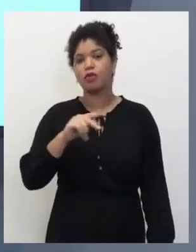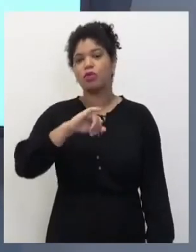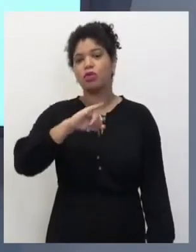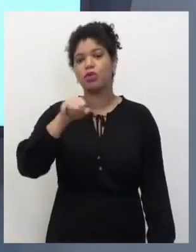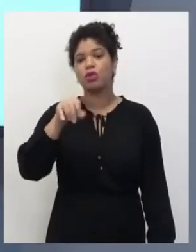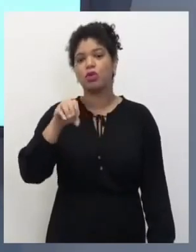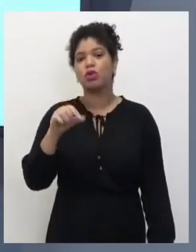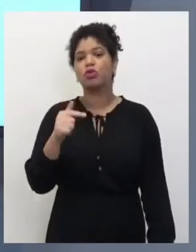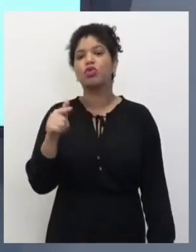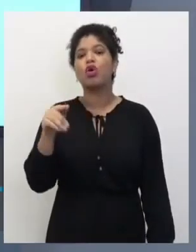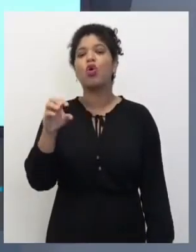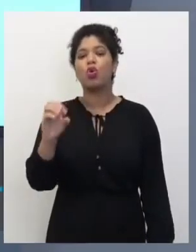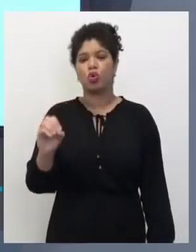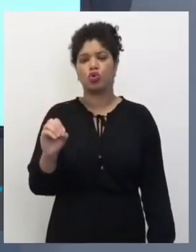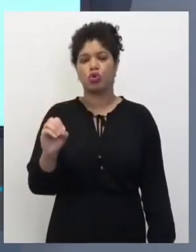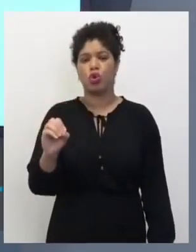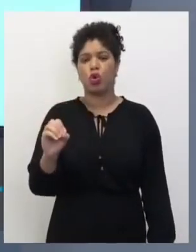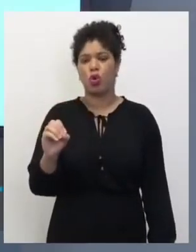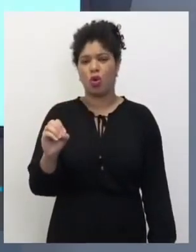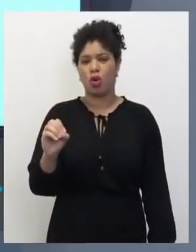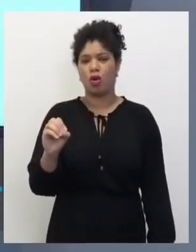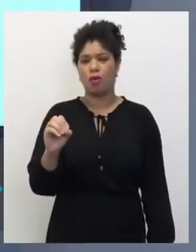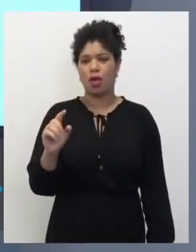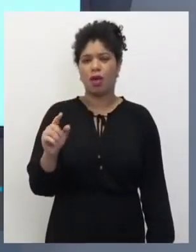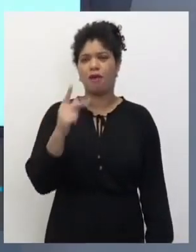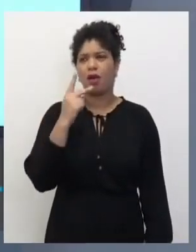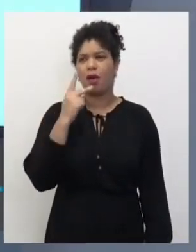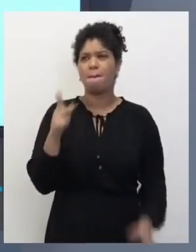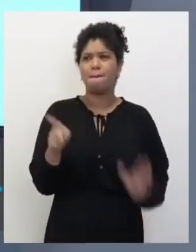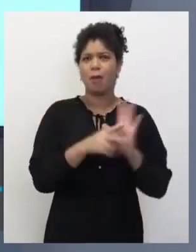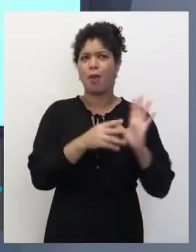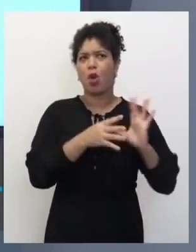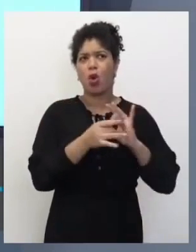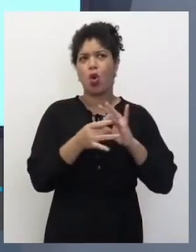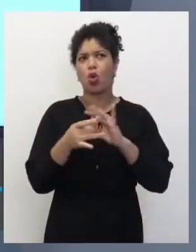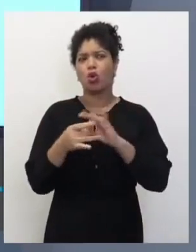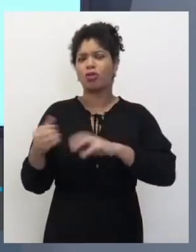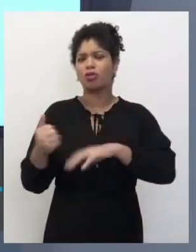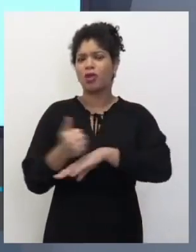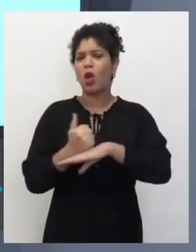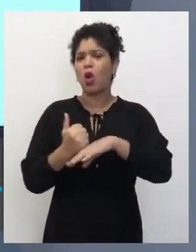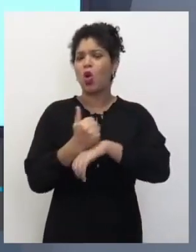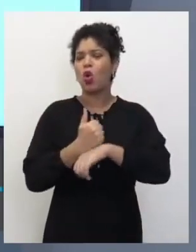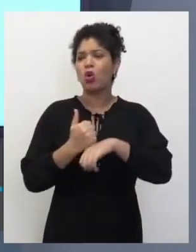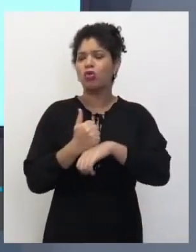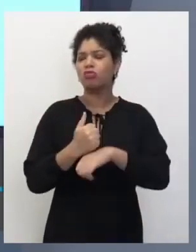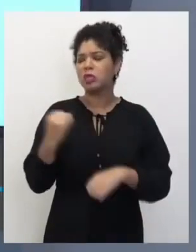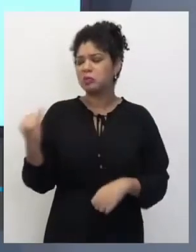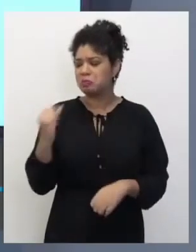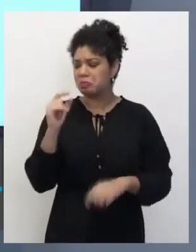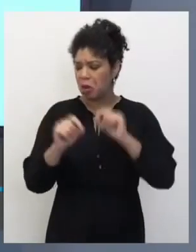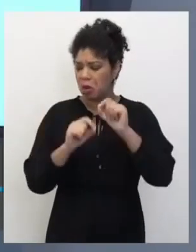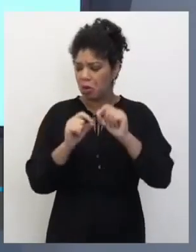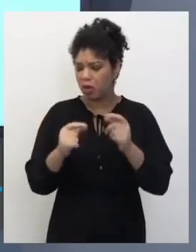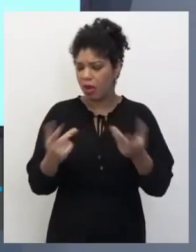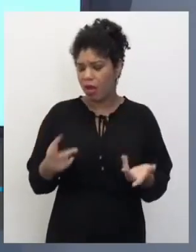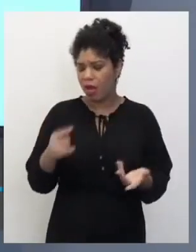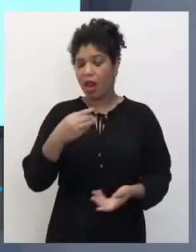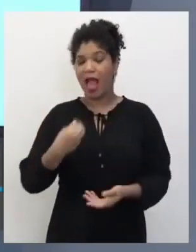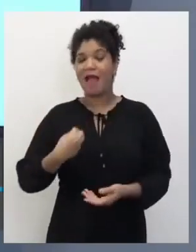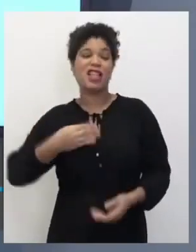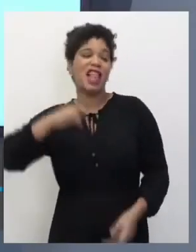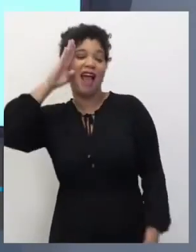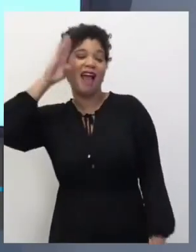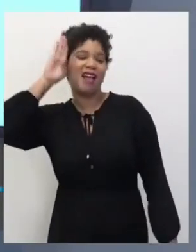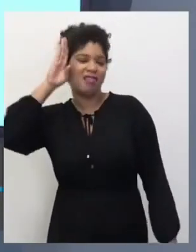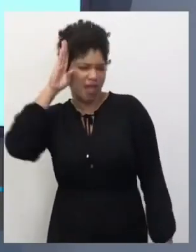um pouquinho sobre a parte o contexto profissional, qual a importância da vida acadêmica dele e